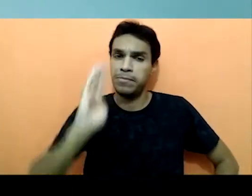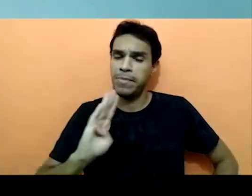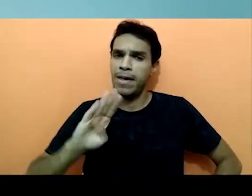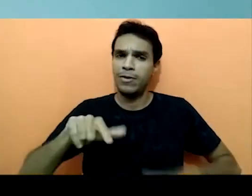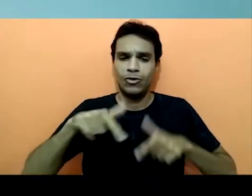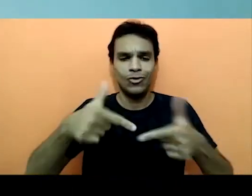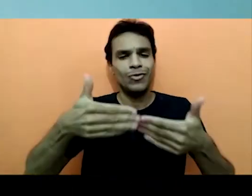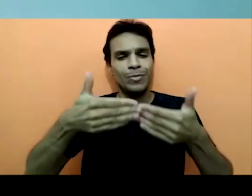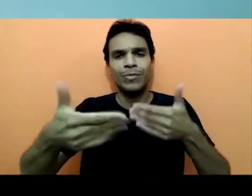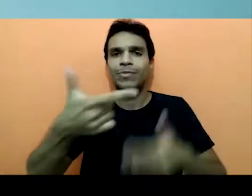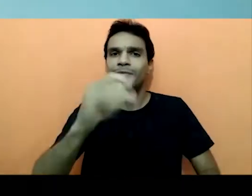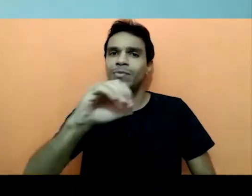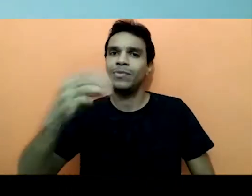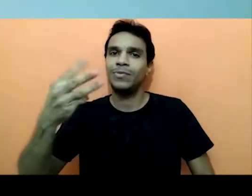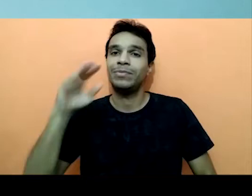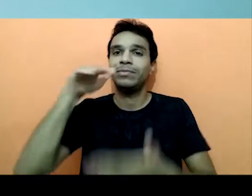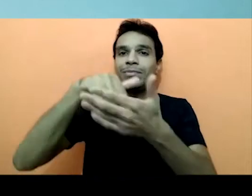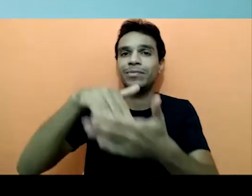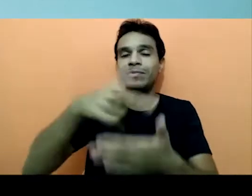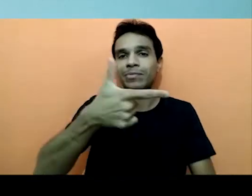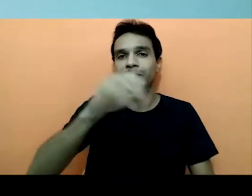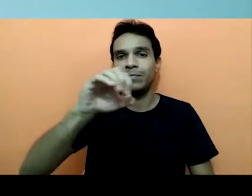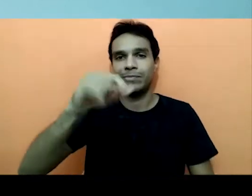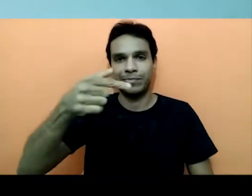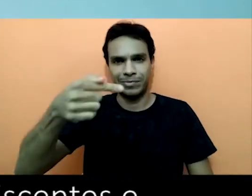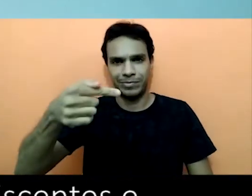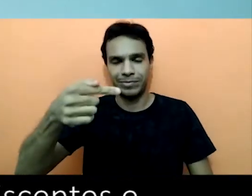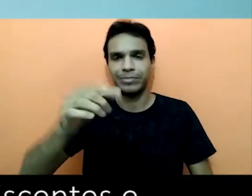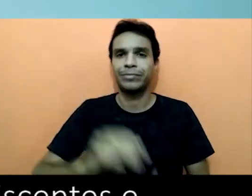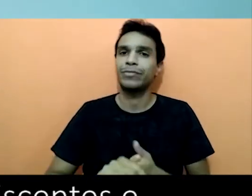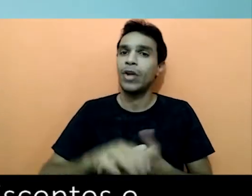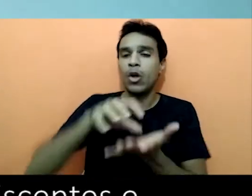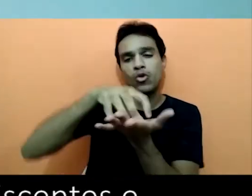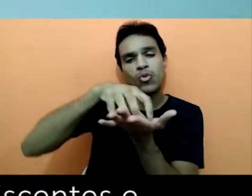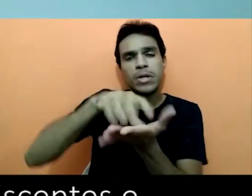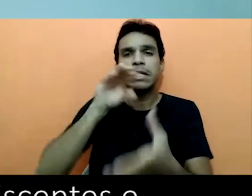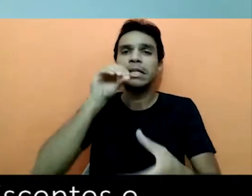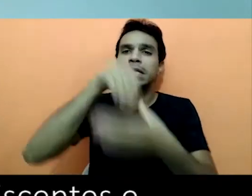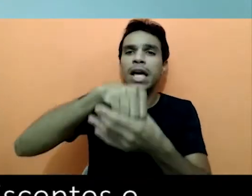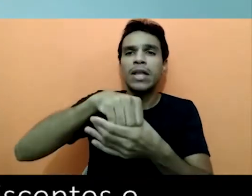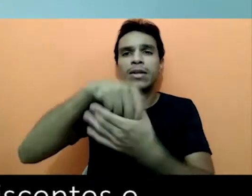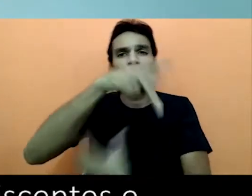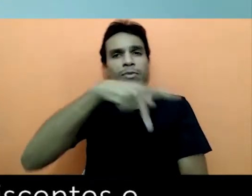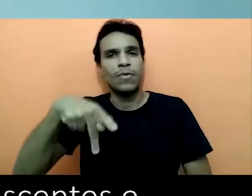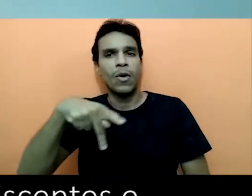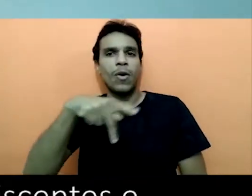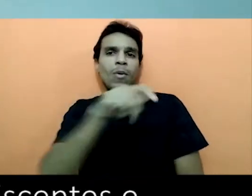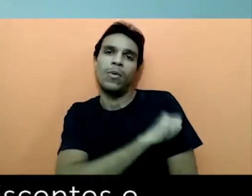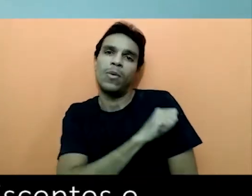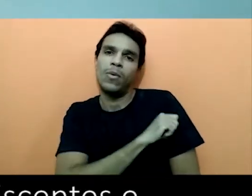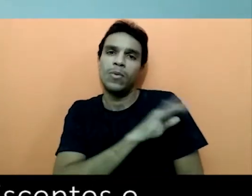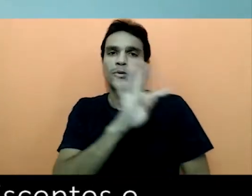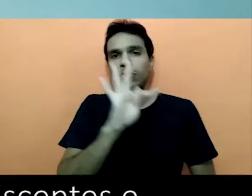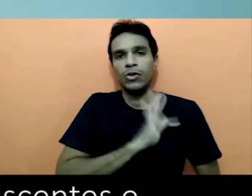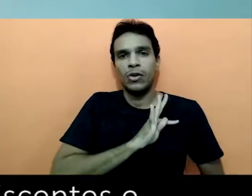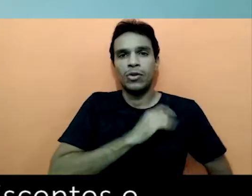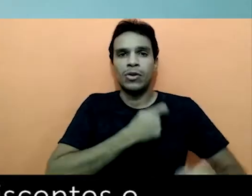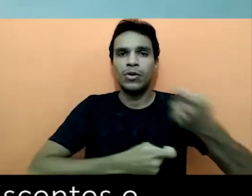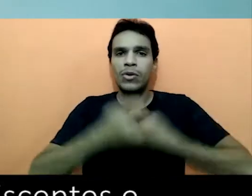Afro-Brasileira, ativo de 2003 a 2007. O núcleo é formado por